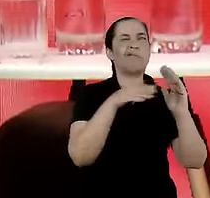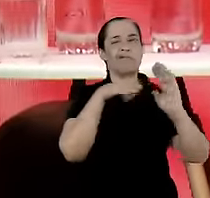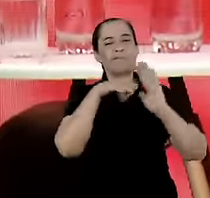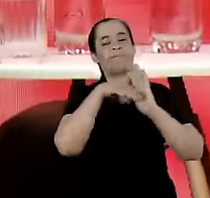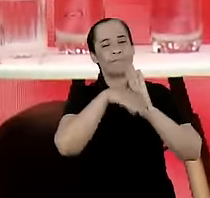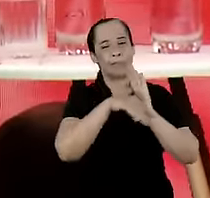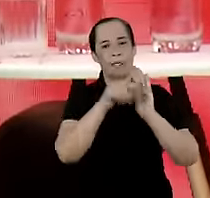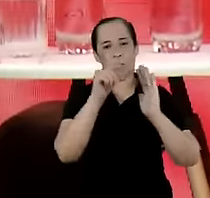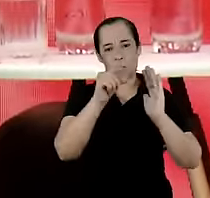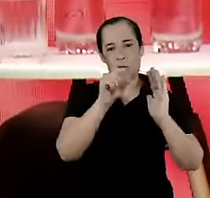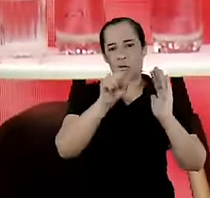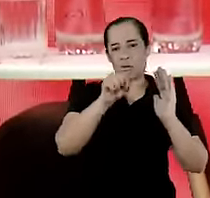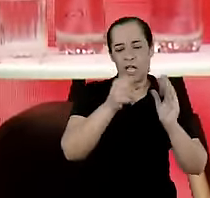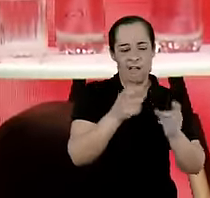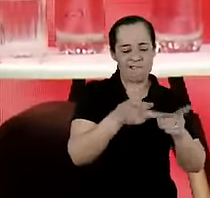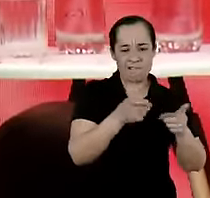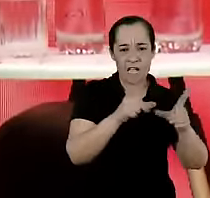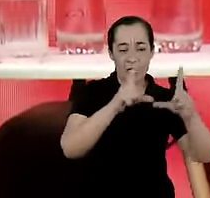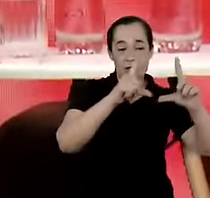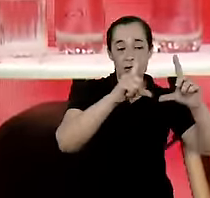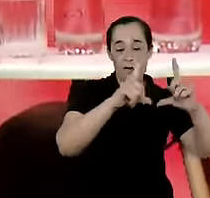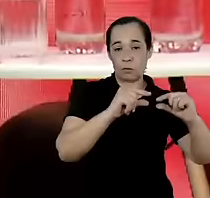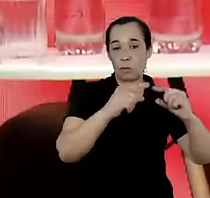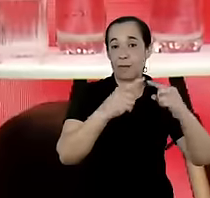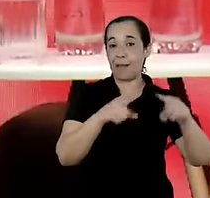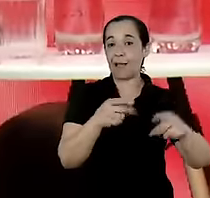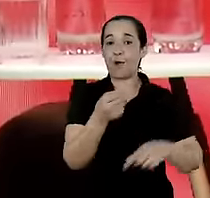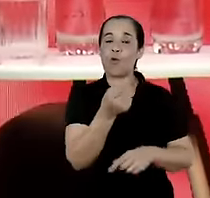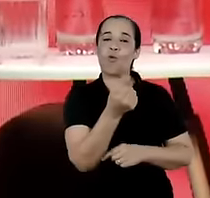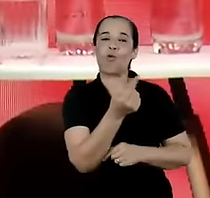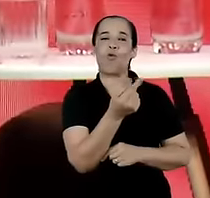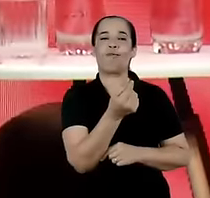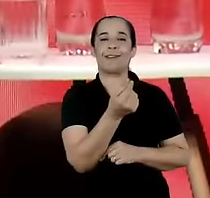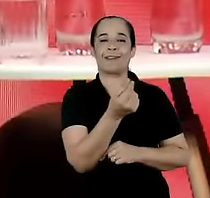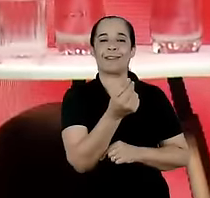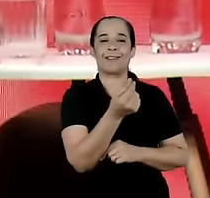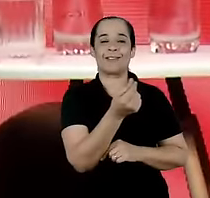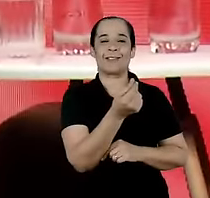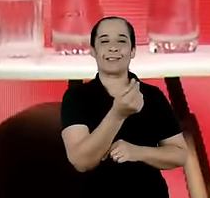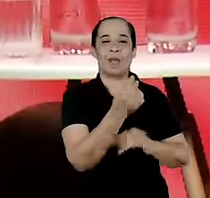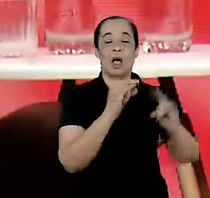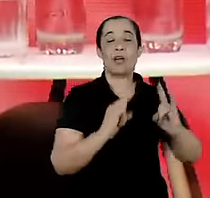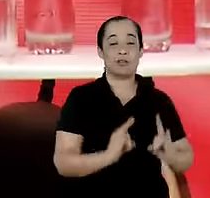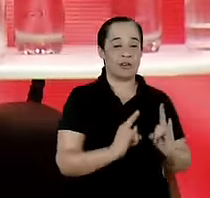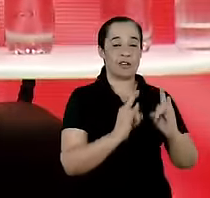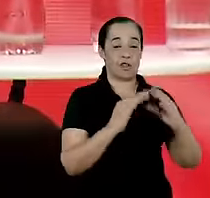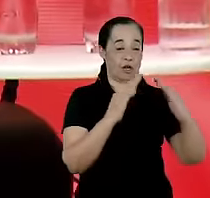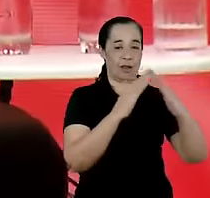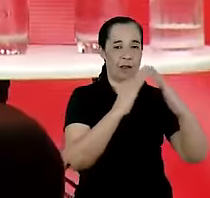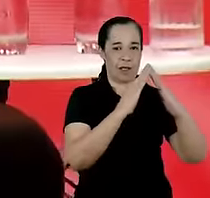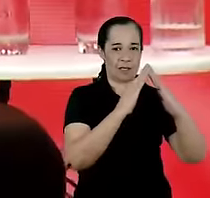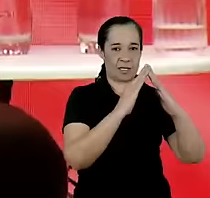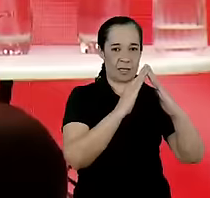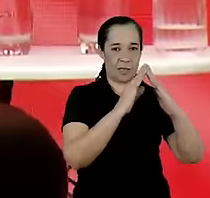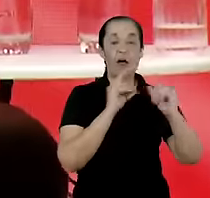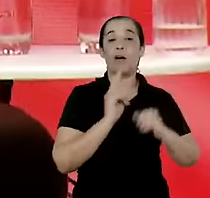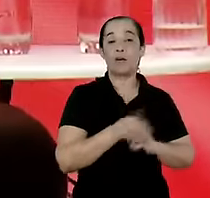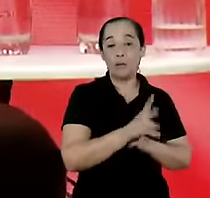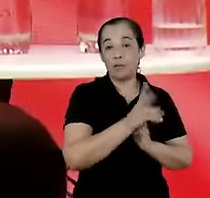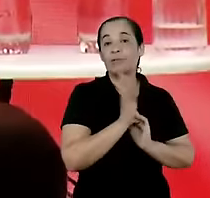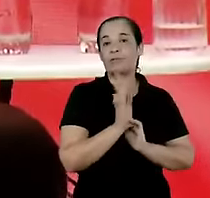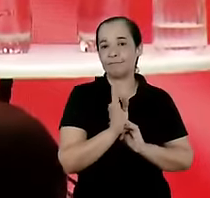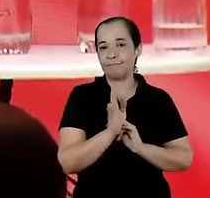né total de vendas etc mas o preço de casas novas continuam subindo Então você ainda tem ali